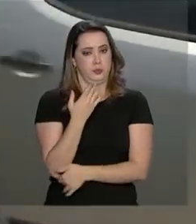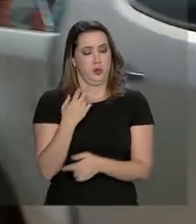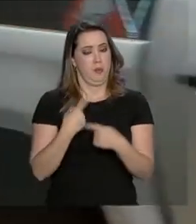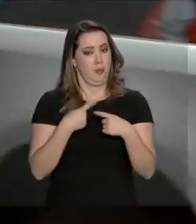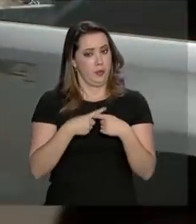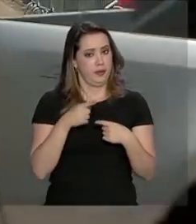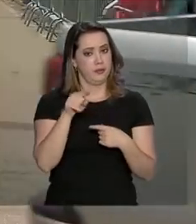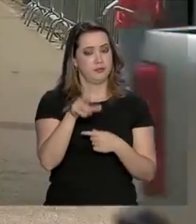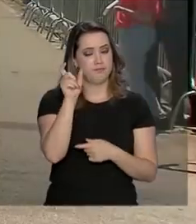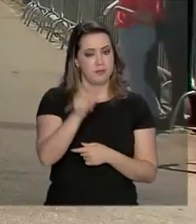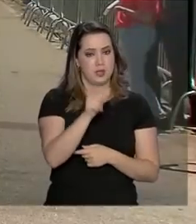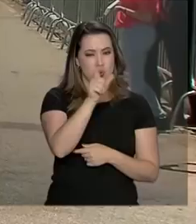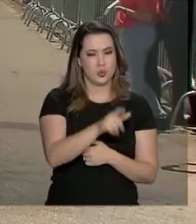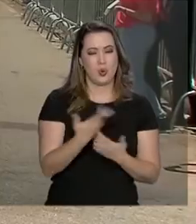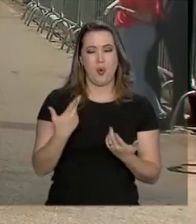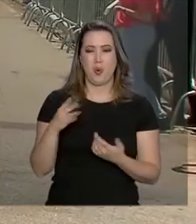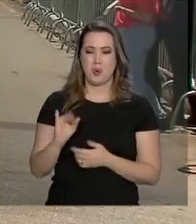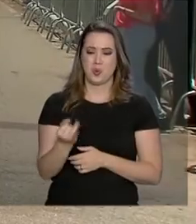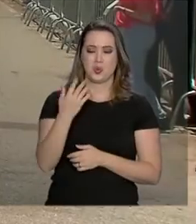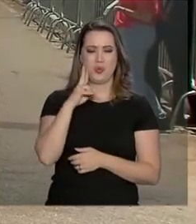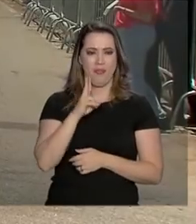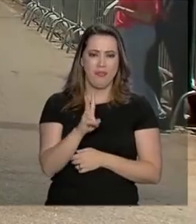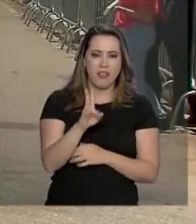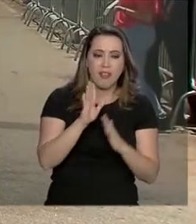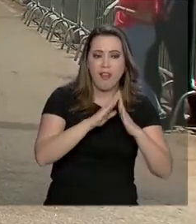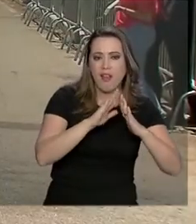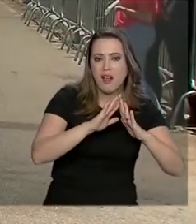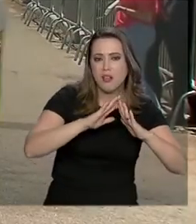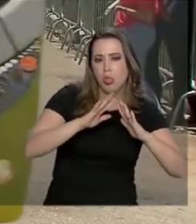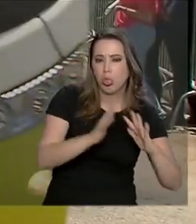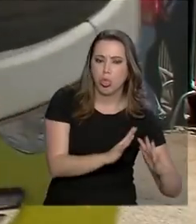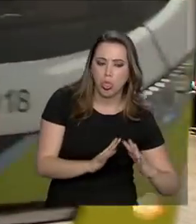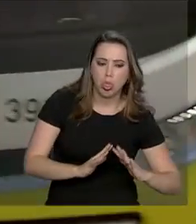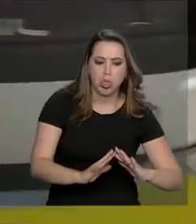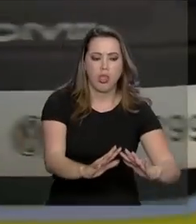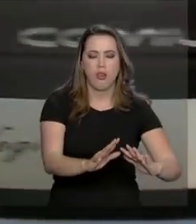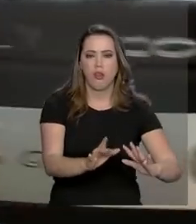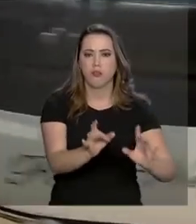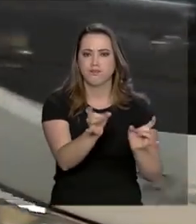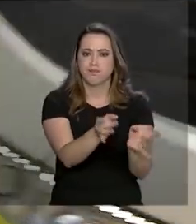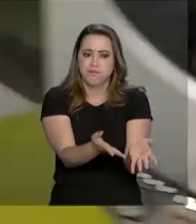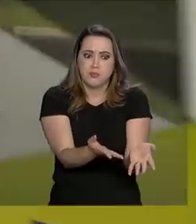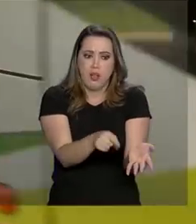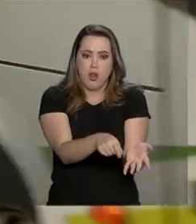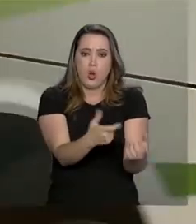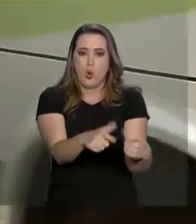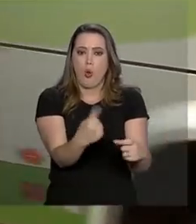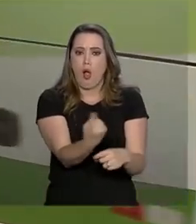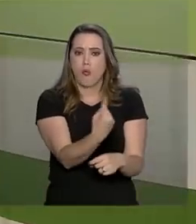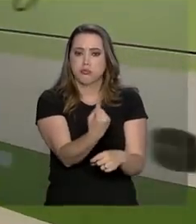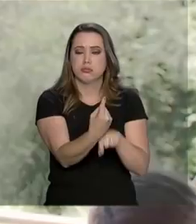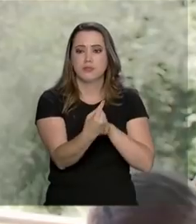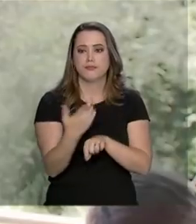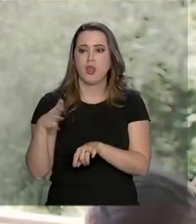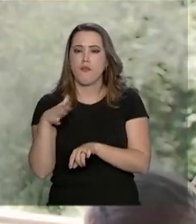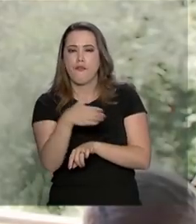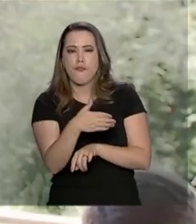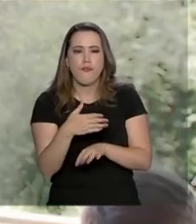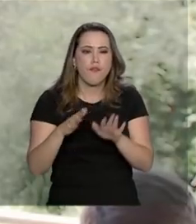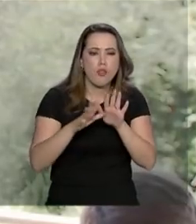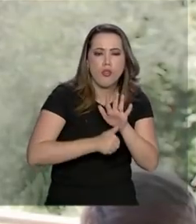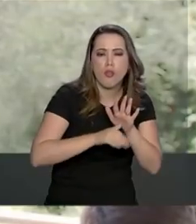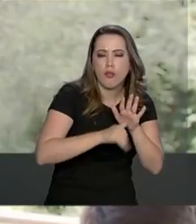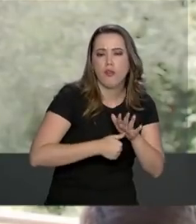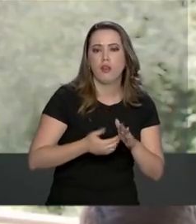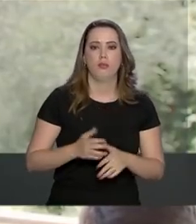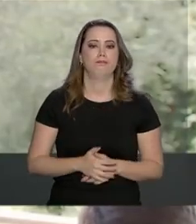Isso porque tem gente se aproveitando da situação das casas que tiveram de ser abandonadas para fazer roubos.